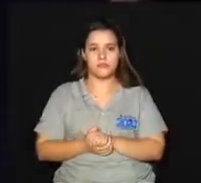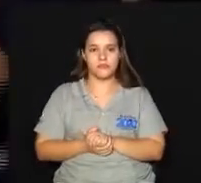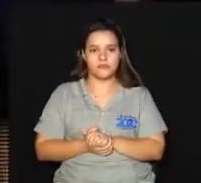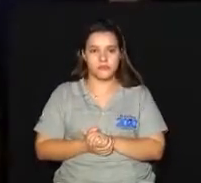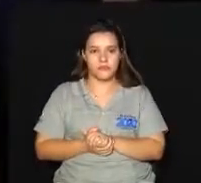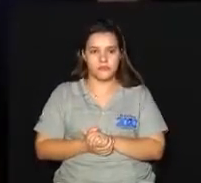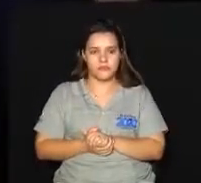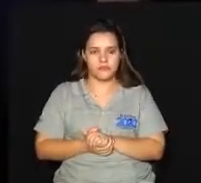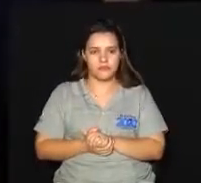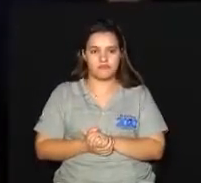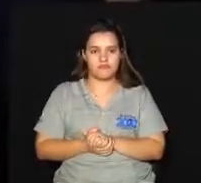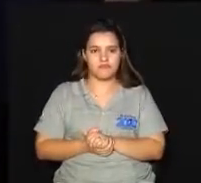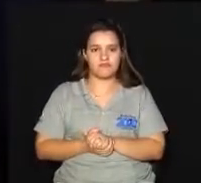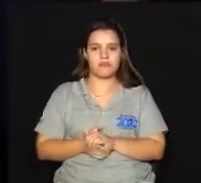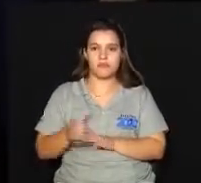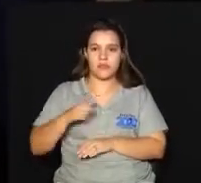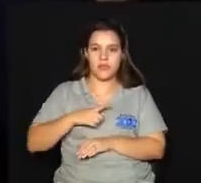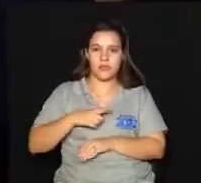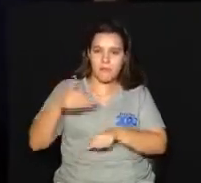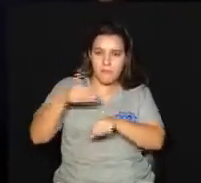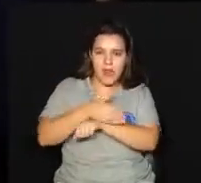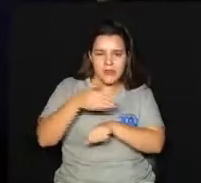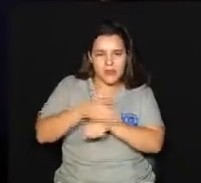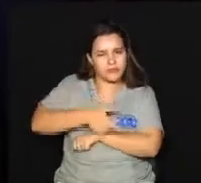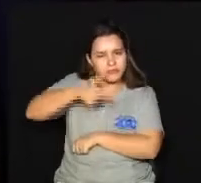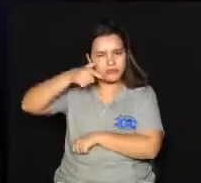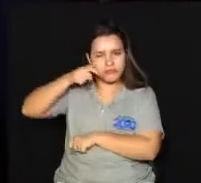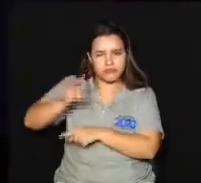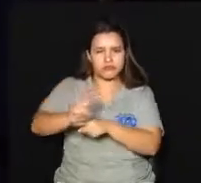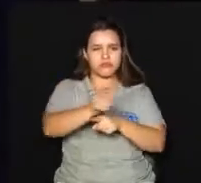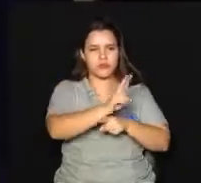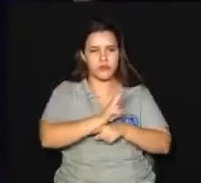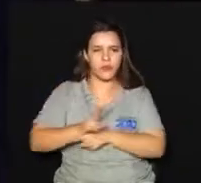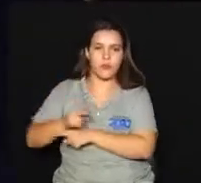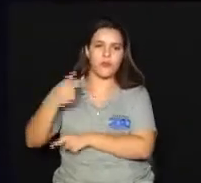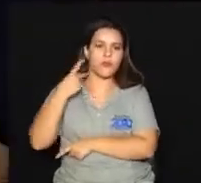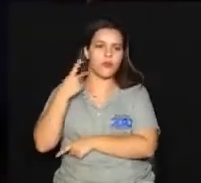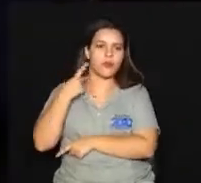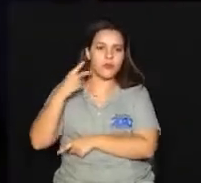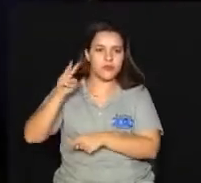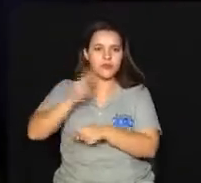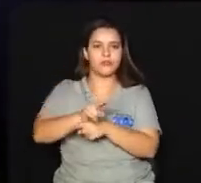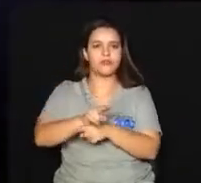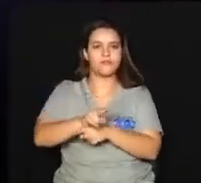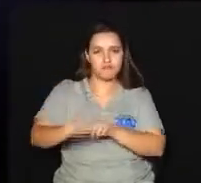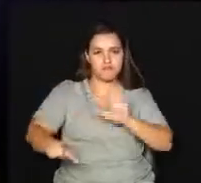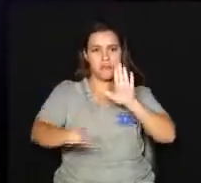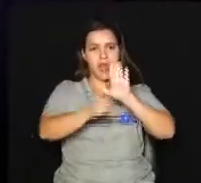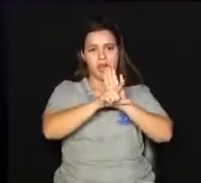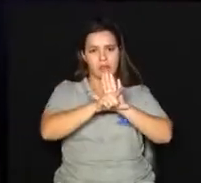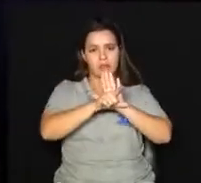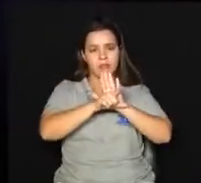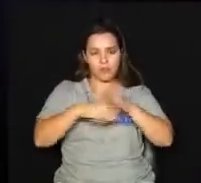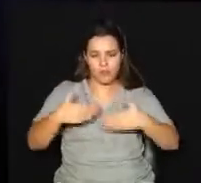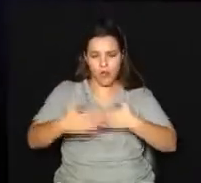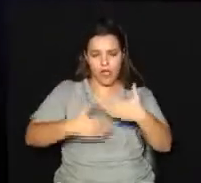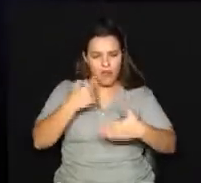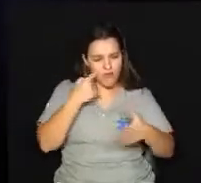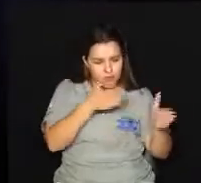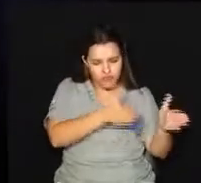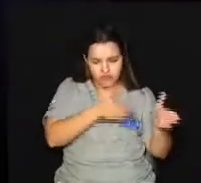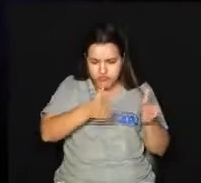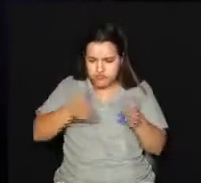aí, daí decorre a participação dele, né? O promotor participa como fiscal da lei, né? E do processo eleitoral como um